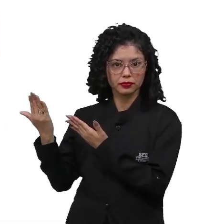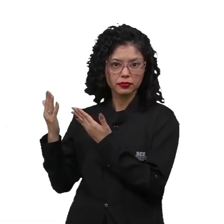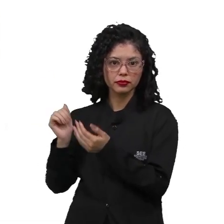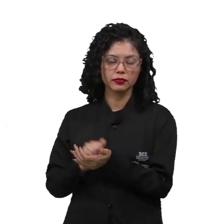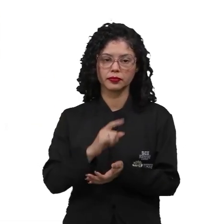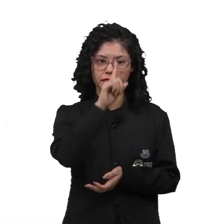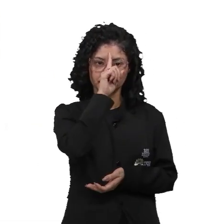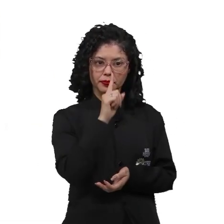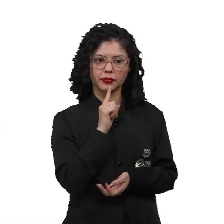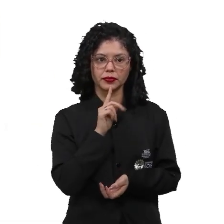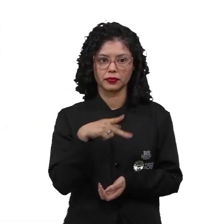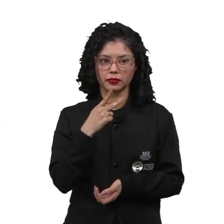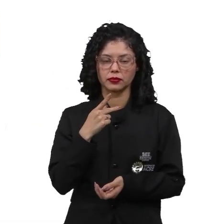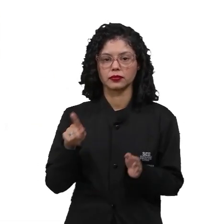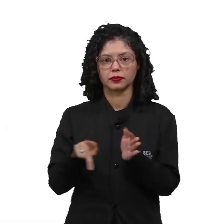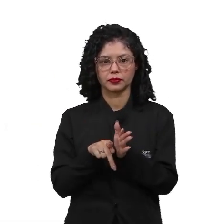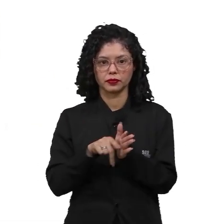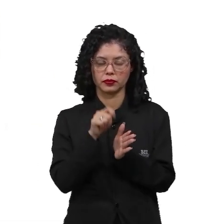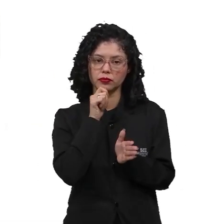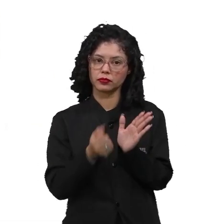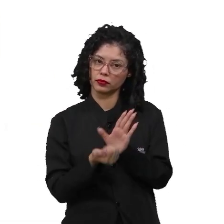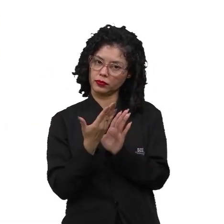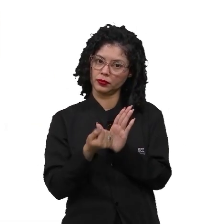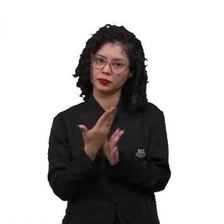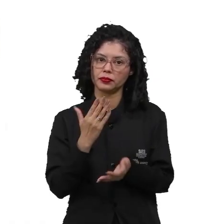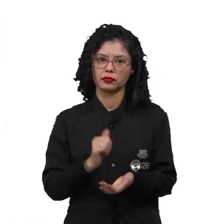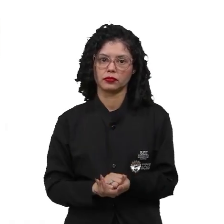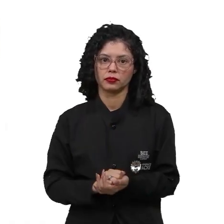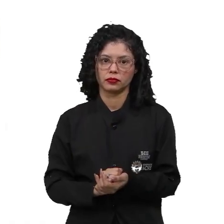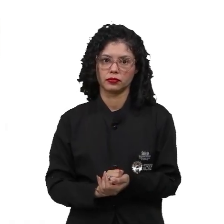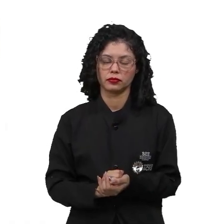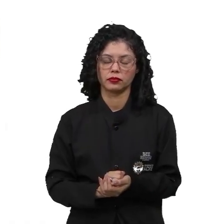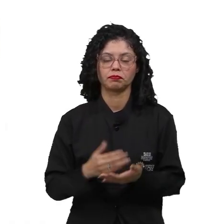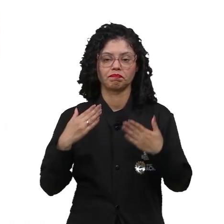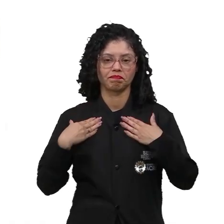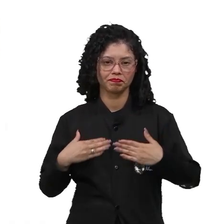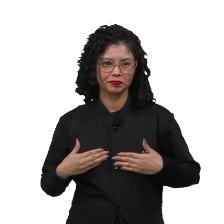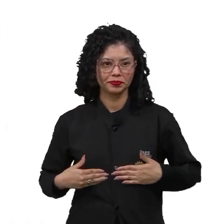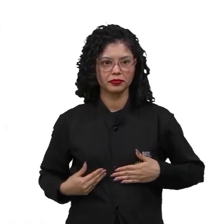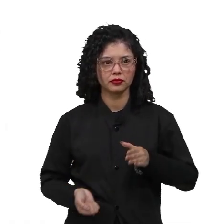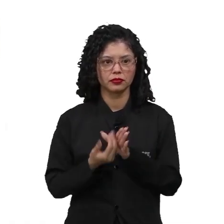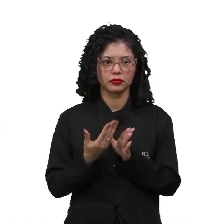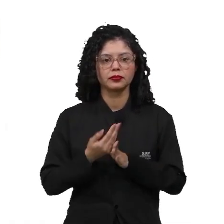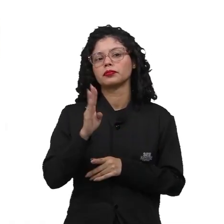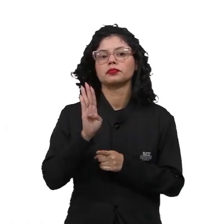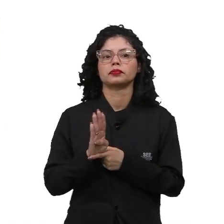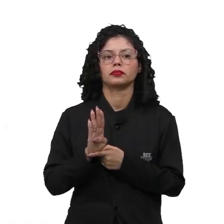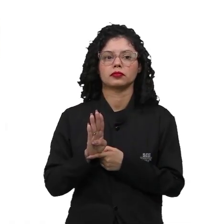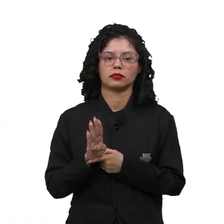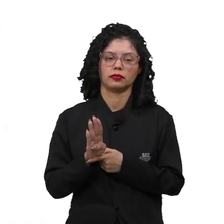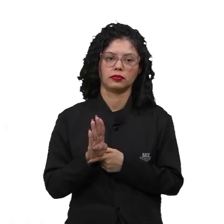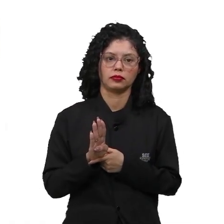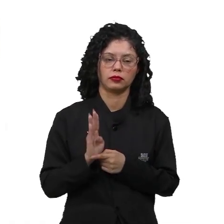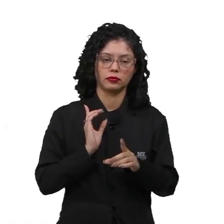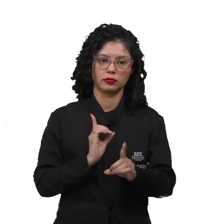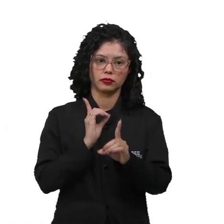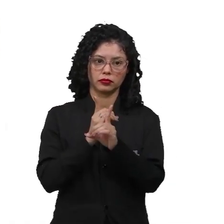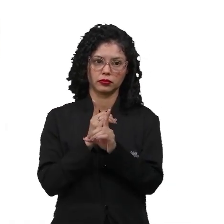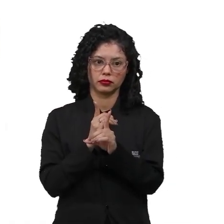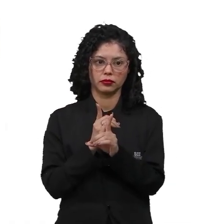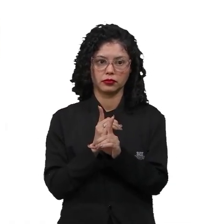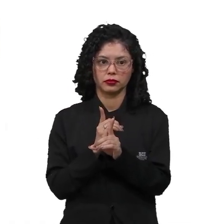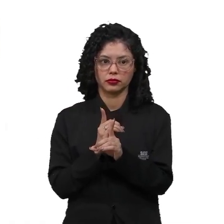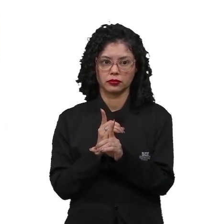essa imagem, né, falando exatamente dessa produção ali dos anticorpos, né? Então, as células B, né, elas vão encontrar esse